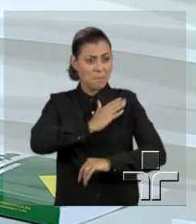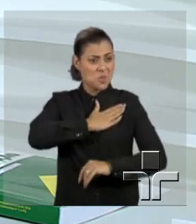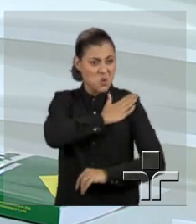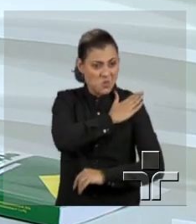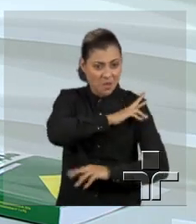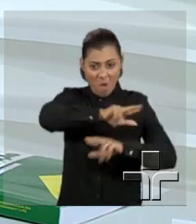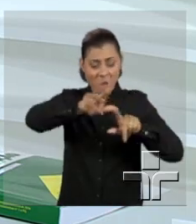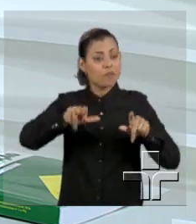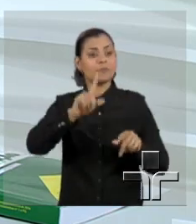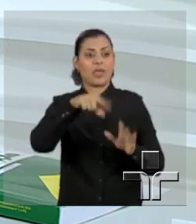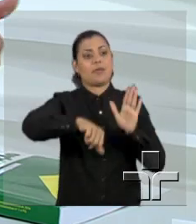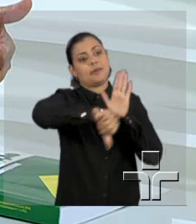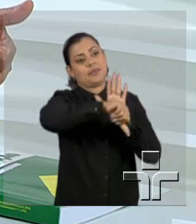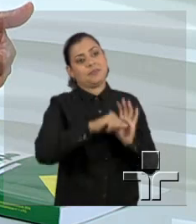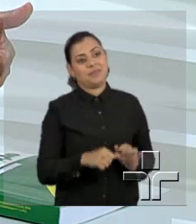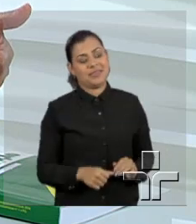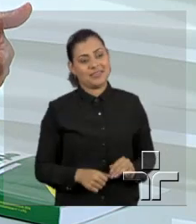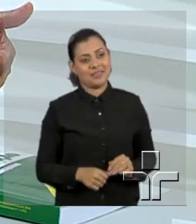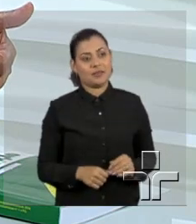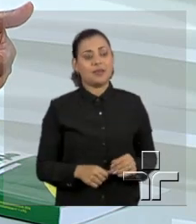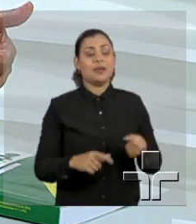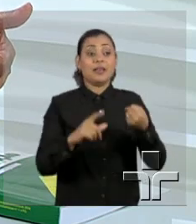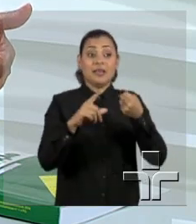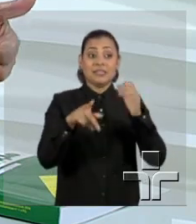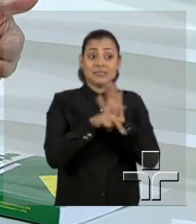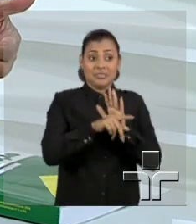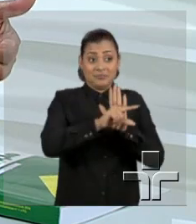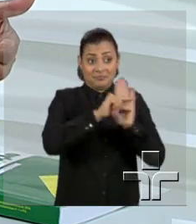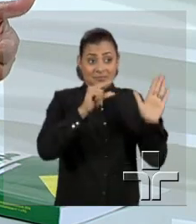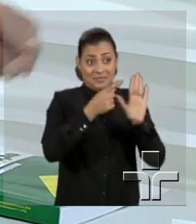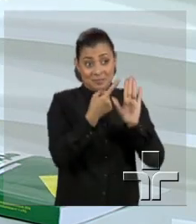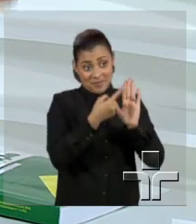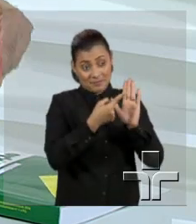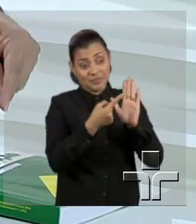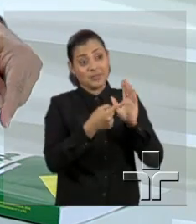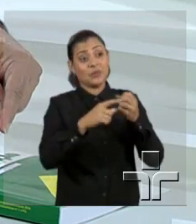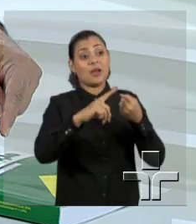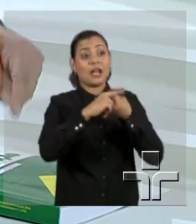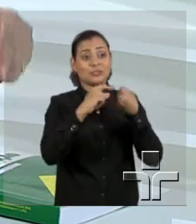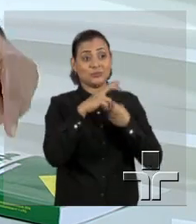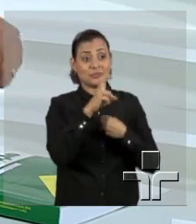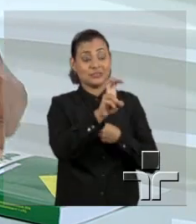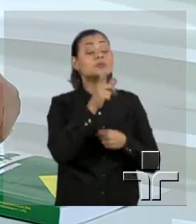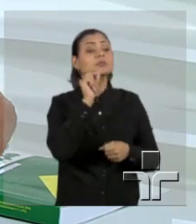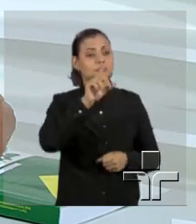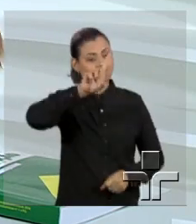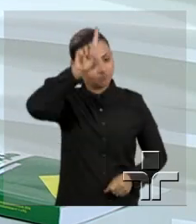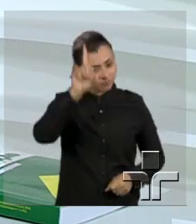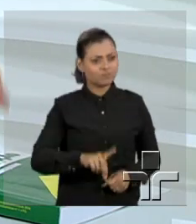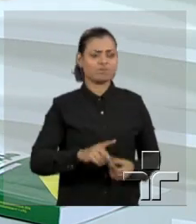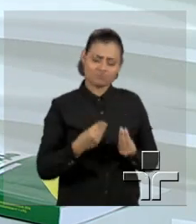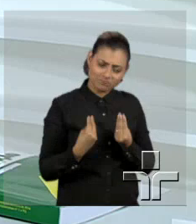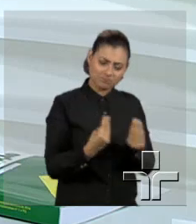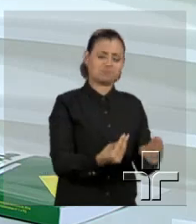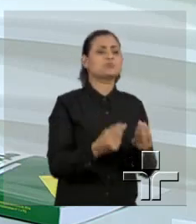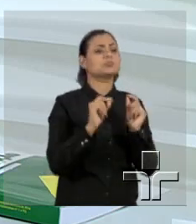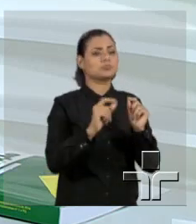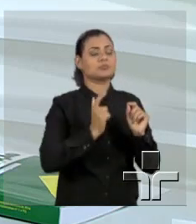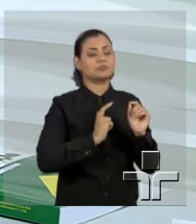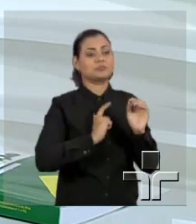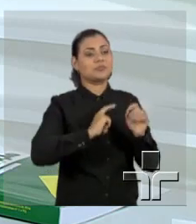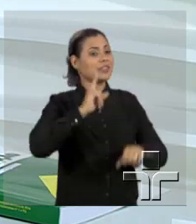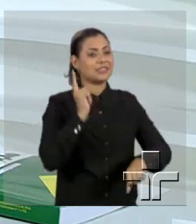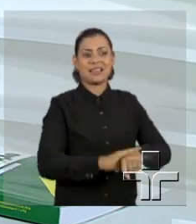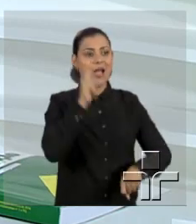fundamentais. Vai para o parágrafo 1º do artigo 5º e diz: os direitos e garantias fundamentais têm aplicação